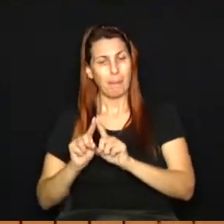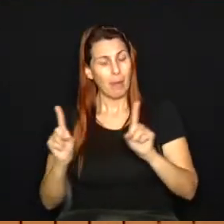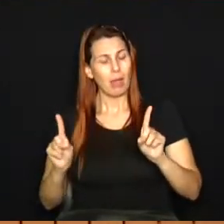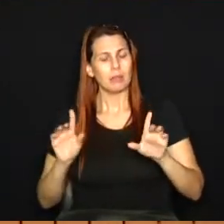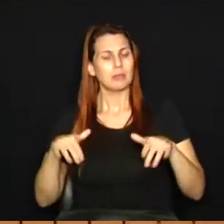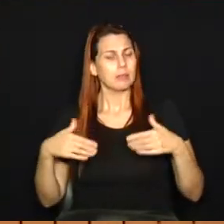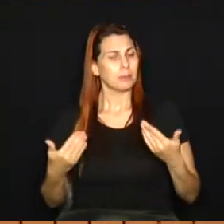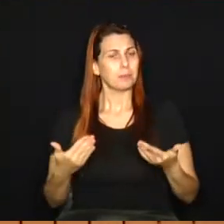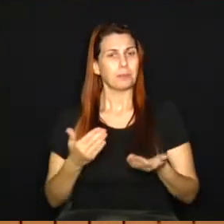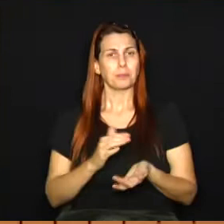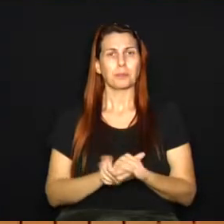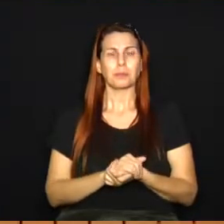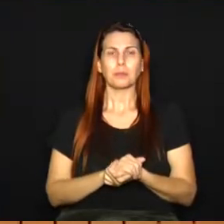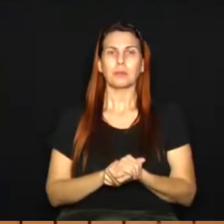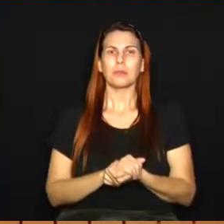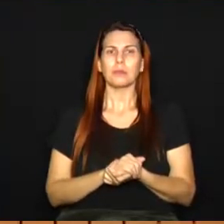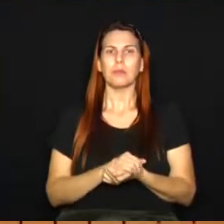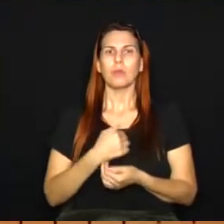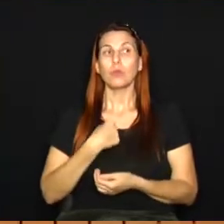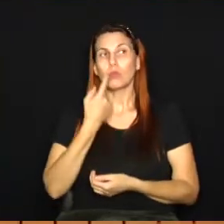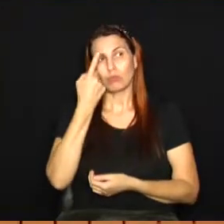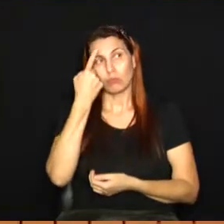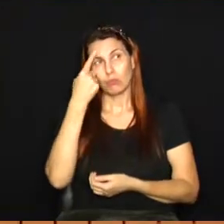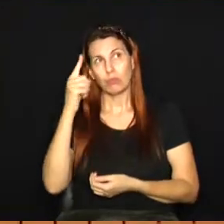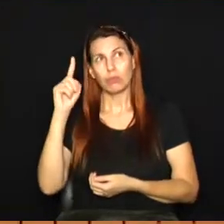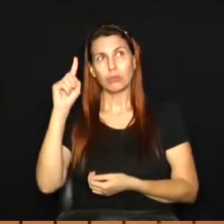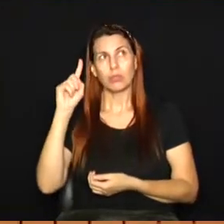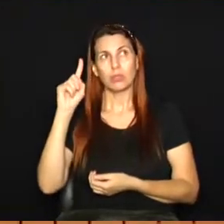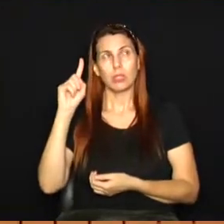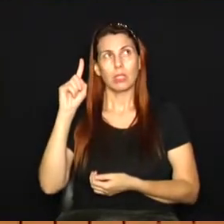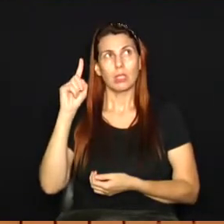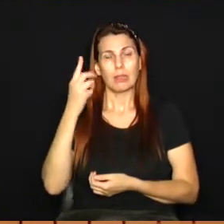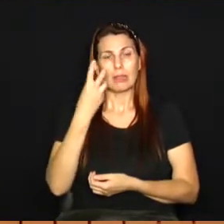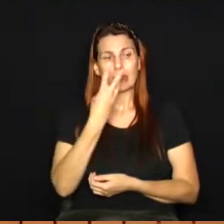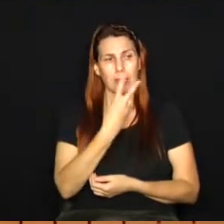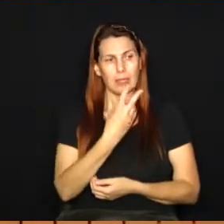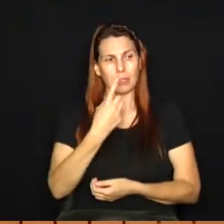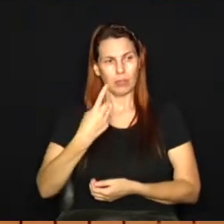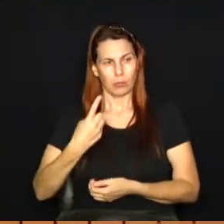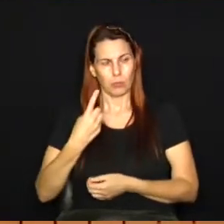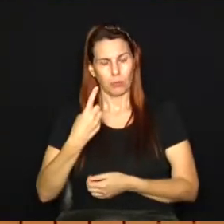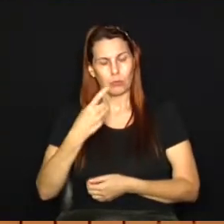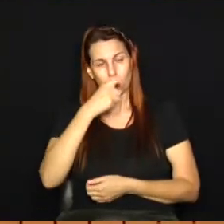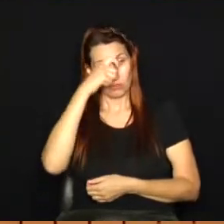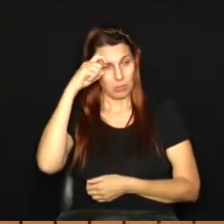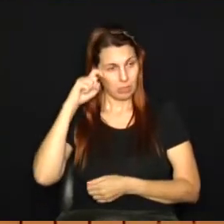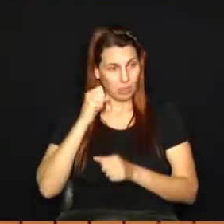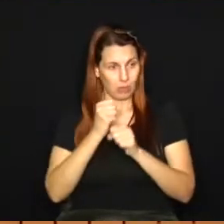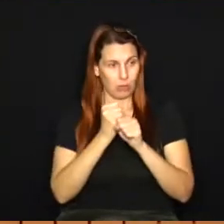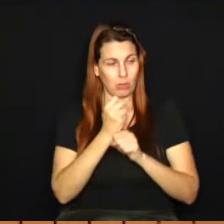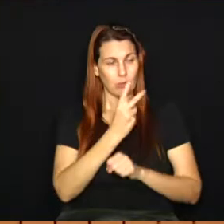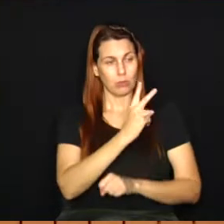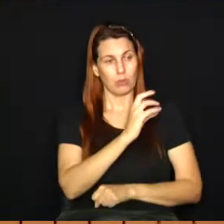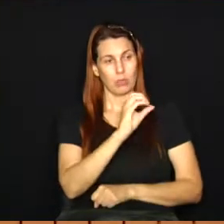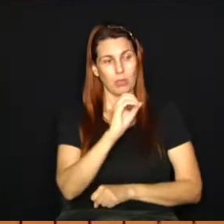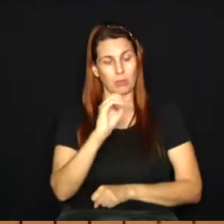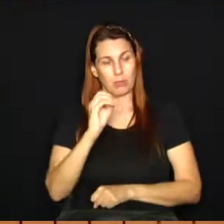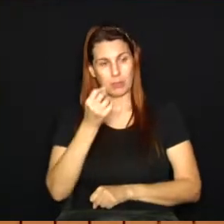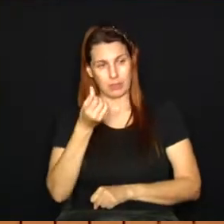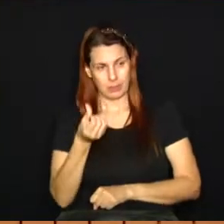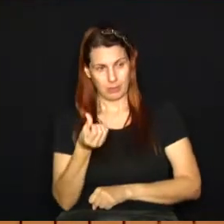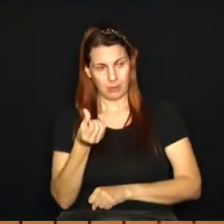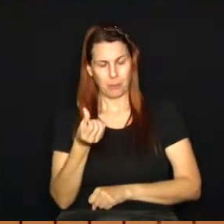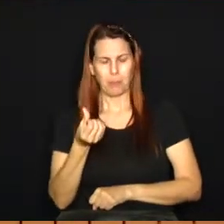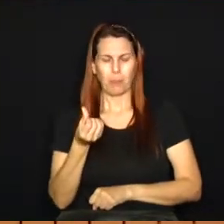então, no dia 31 de janeiro de 2006,